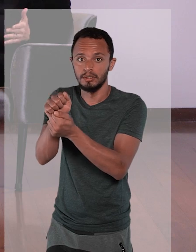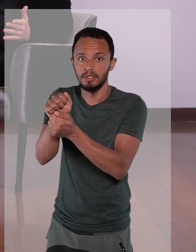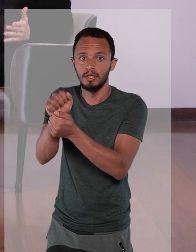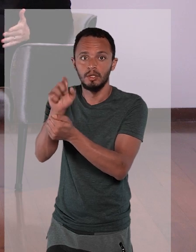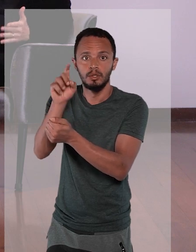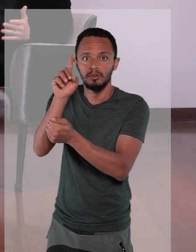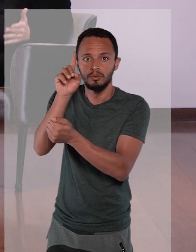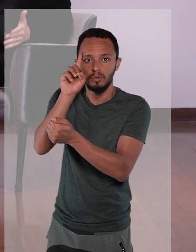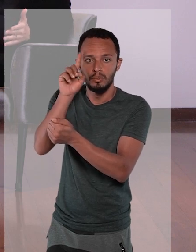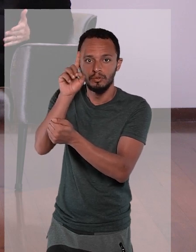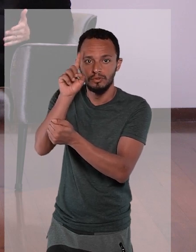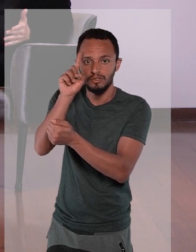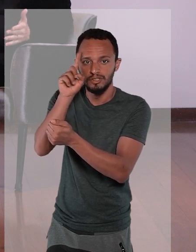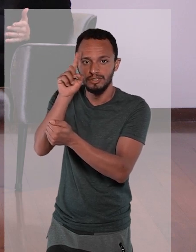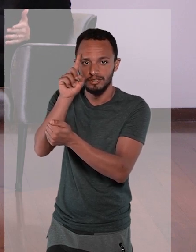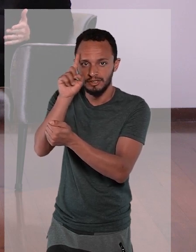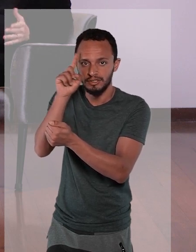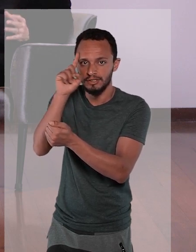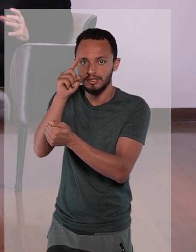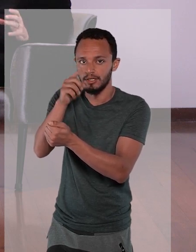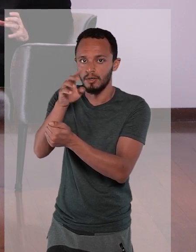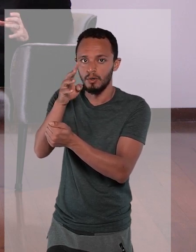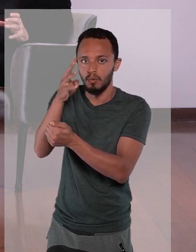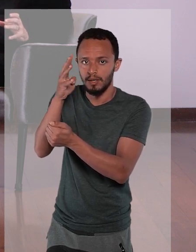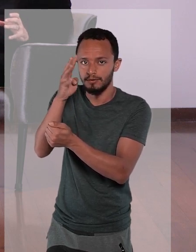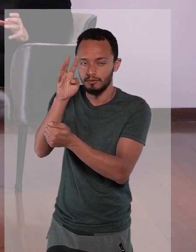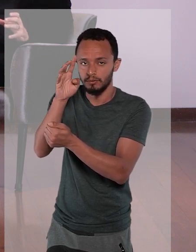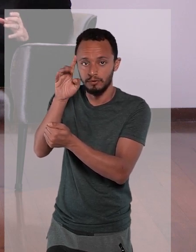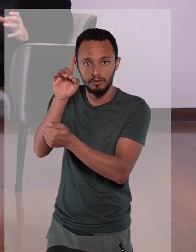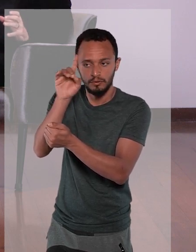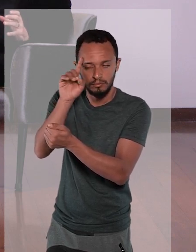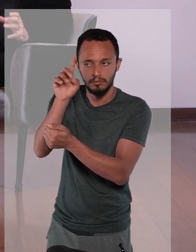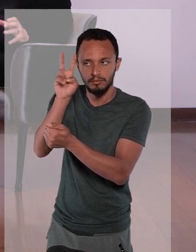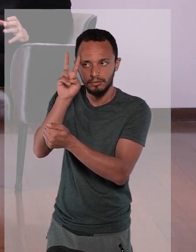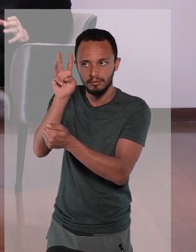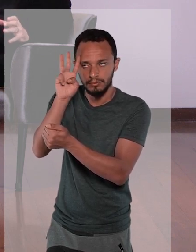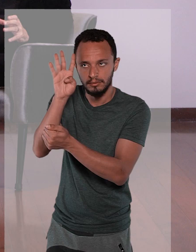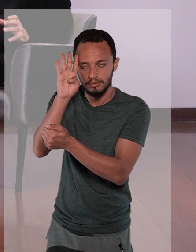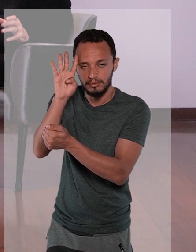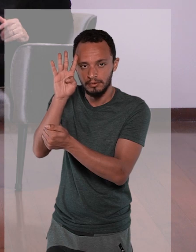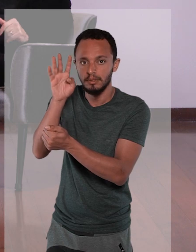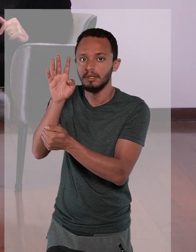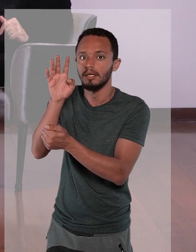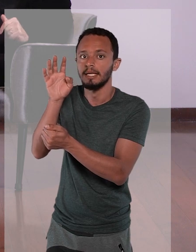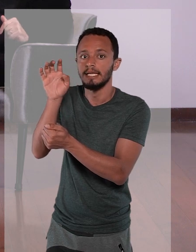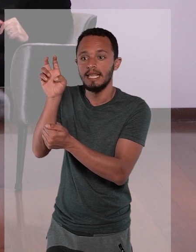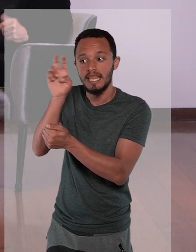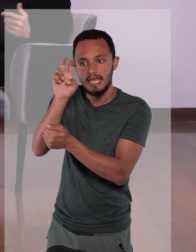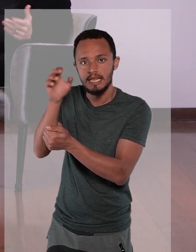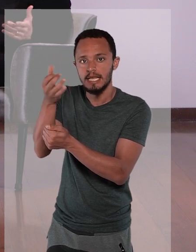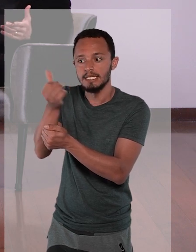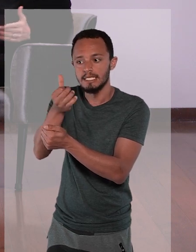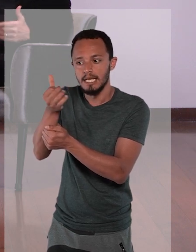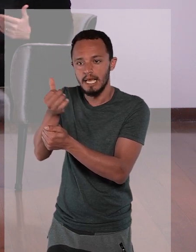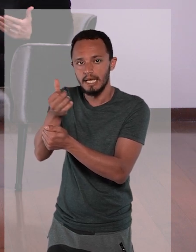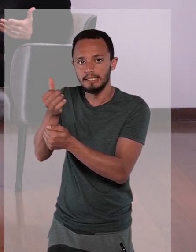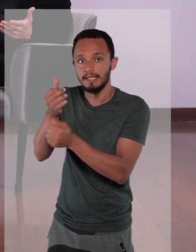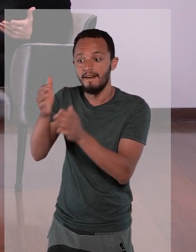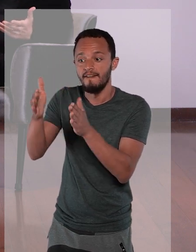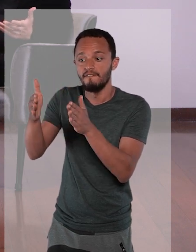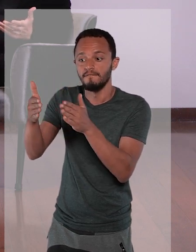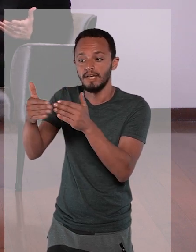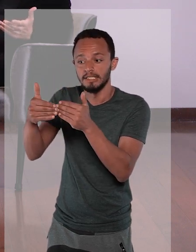5 vezes por semana, né, num ambiente fechado, né, geralmente